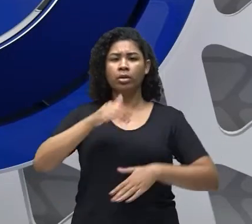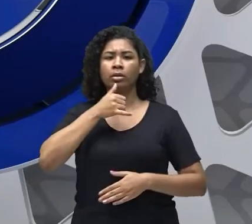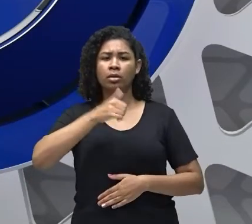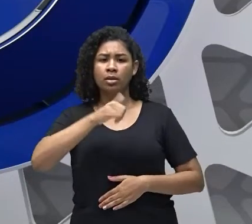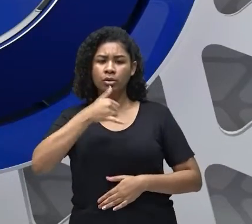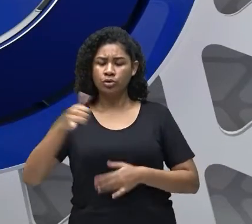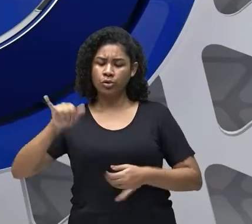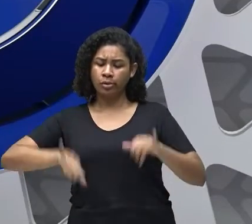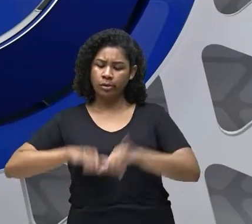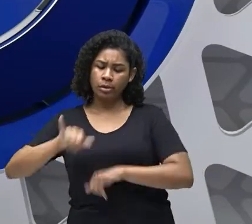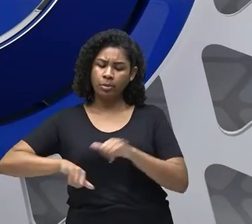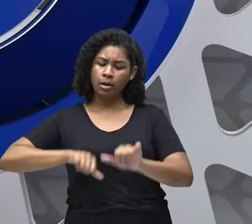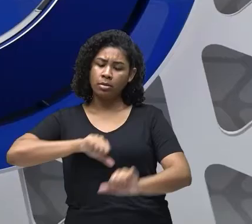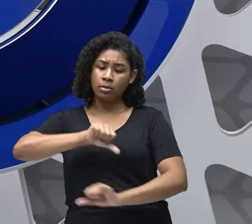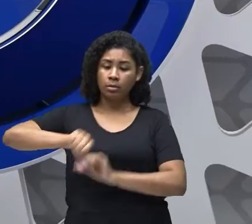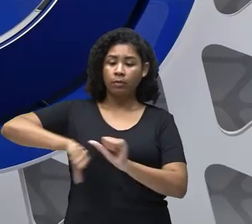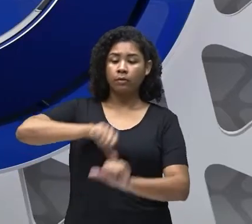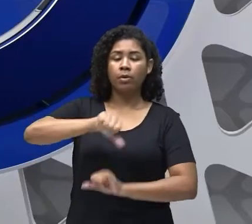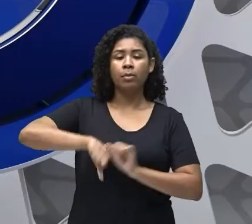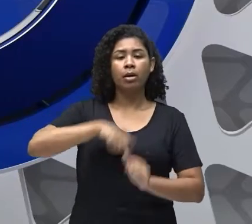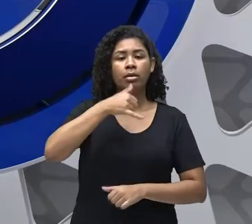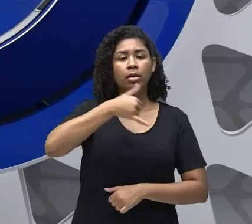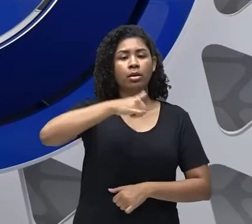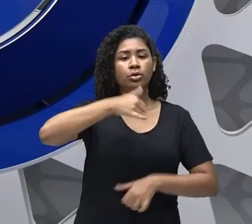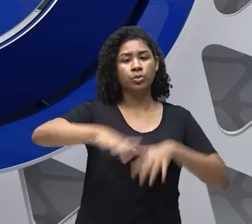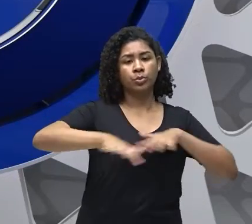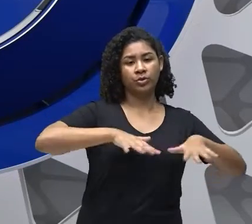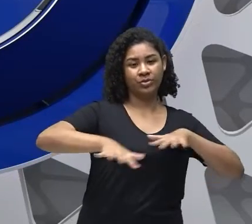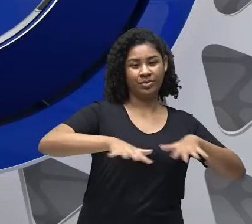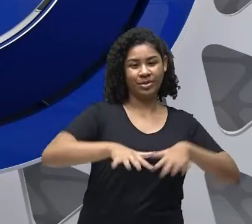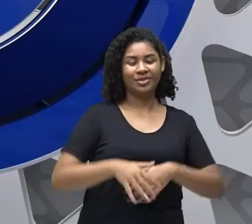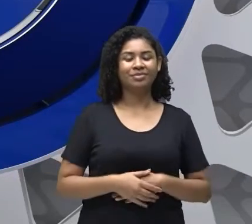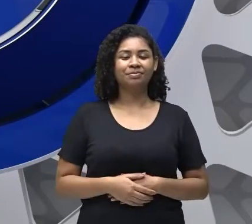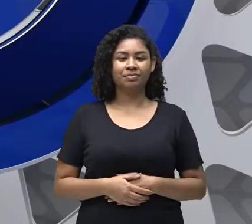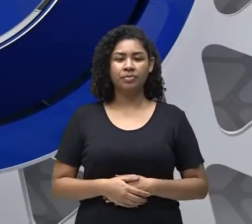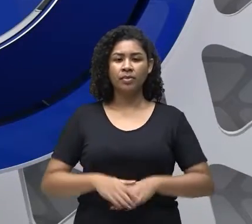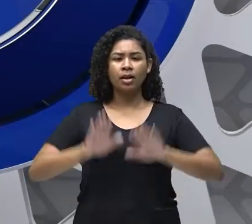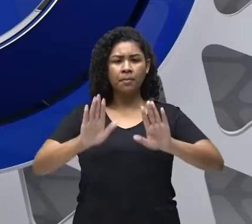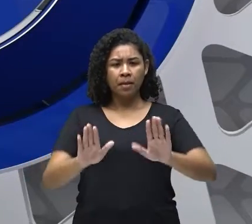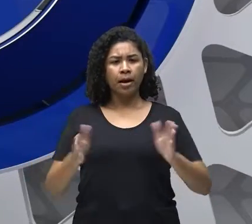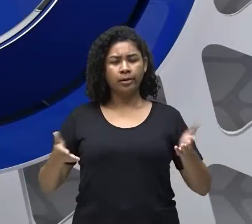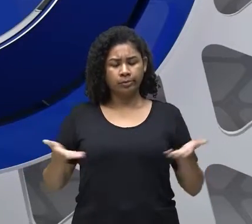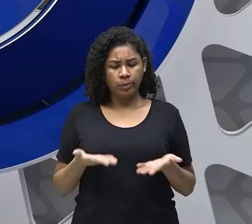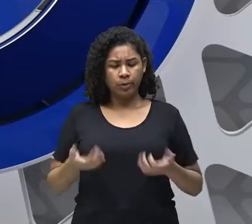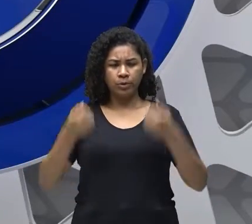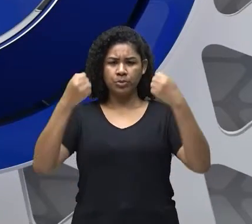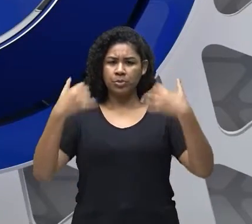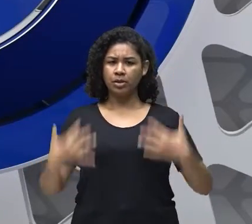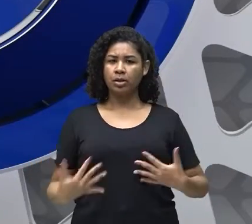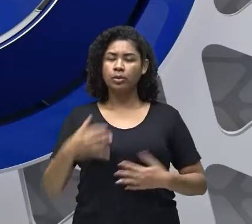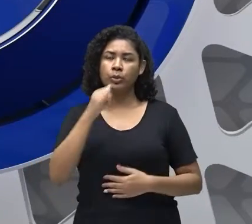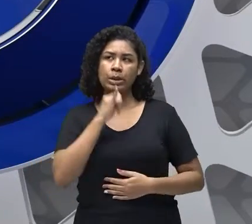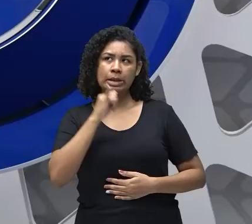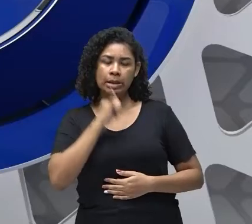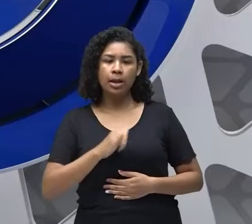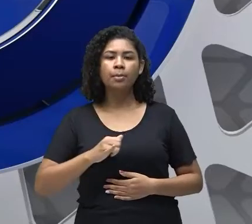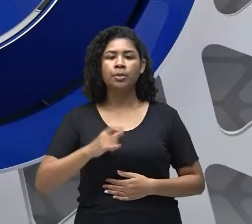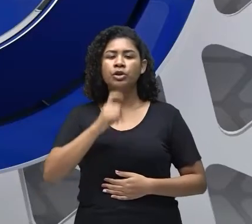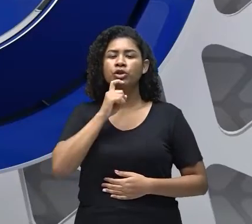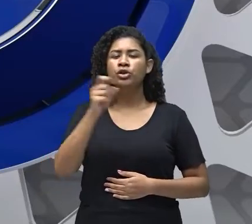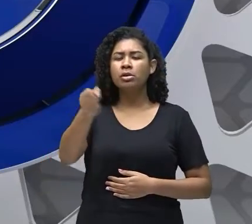sendo transformada em energia mecânica. Quando a gente traz para vocês o exemplo de uma geladeira e de